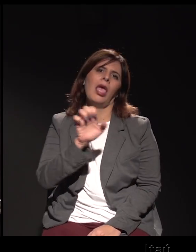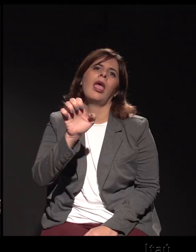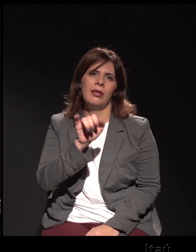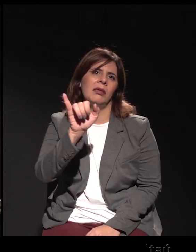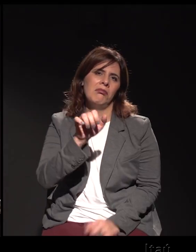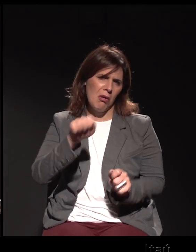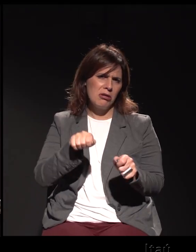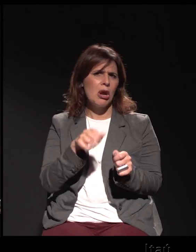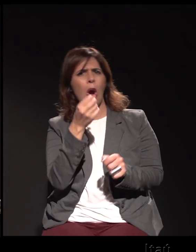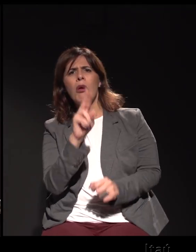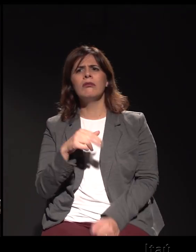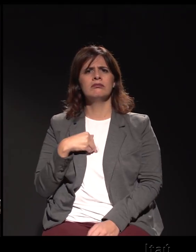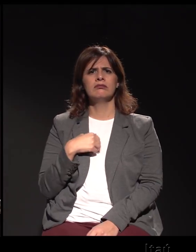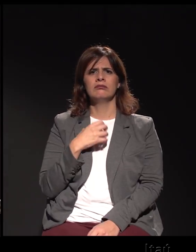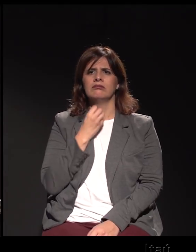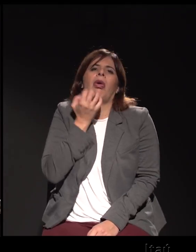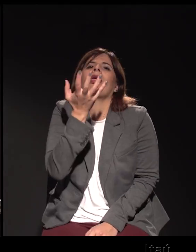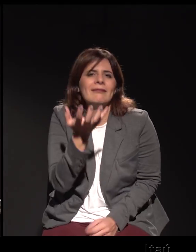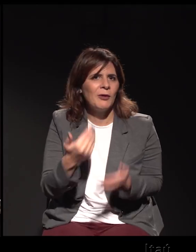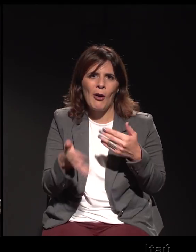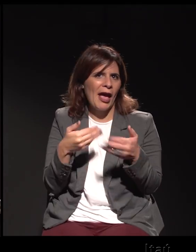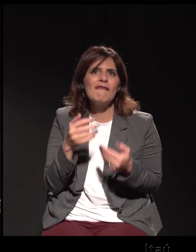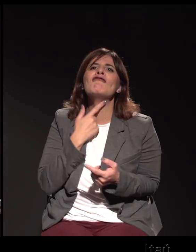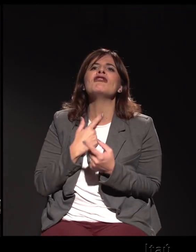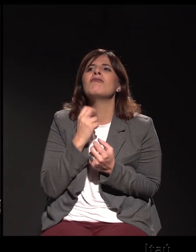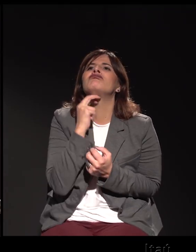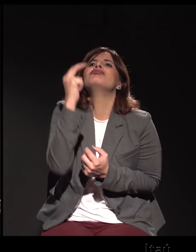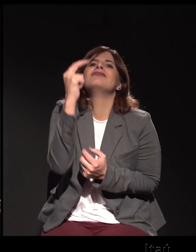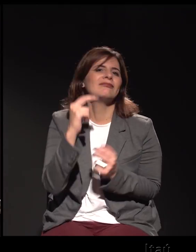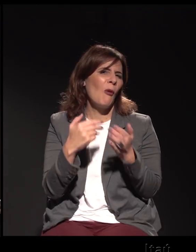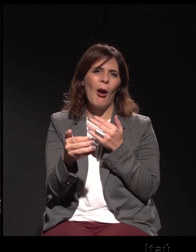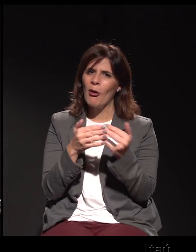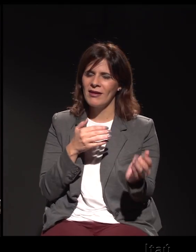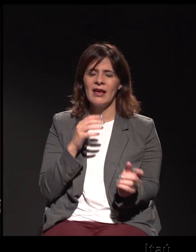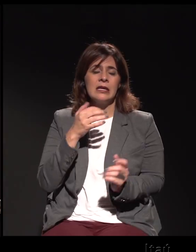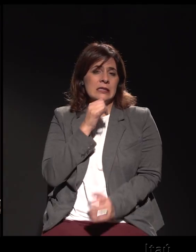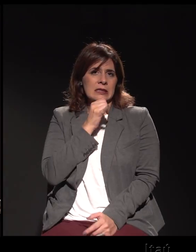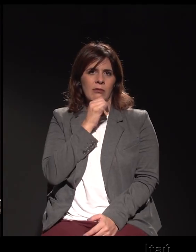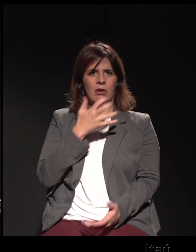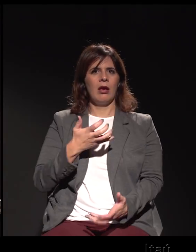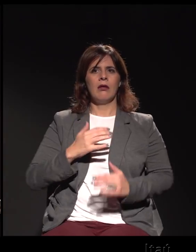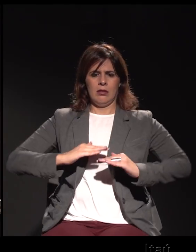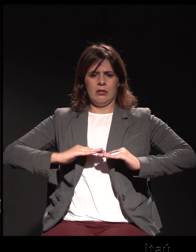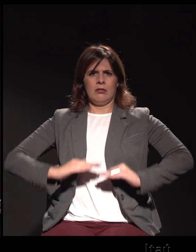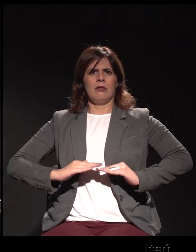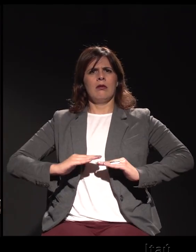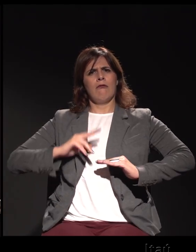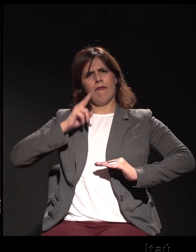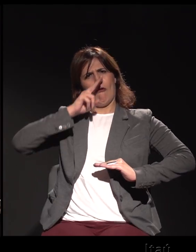Ok? Vale tudo. Se, de repente, eu quero fazer um som grave aqui, mas eu não quero... Eu quero...